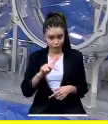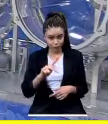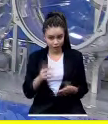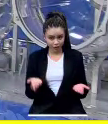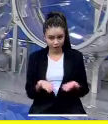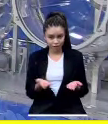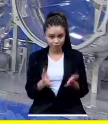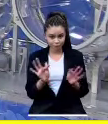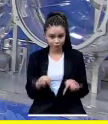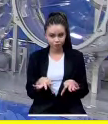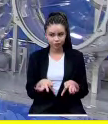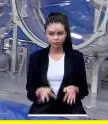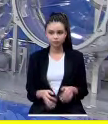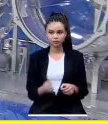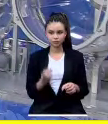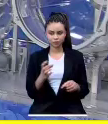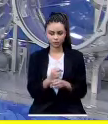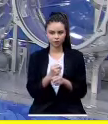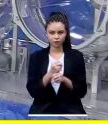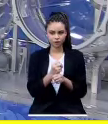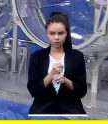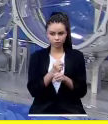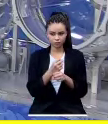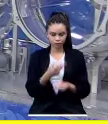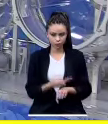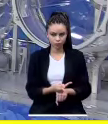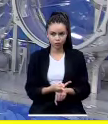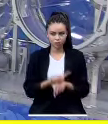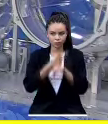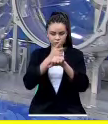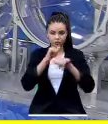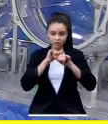após a apuração, todos os resultados serão publicados na